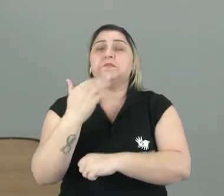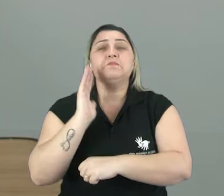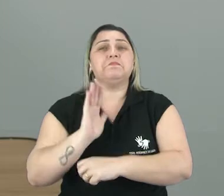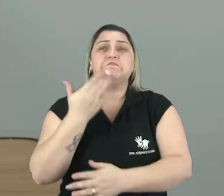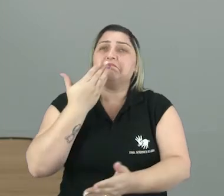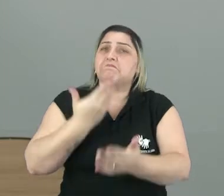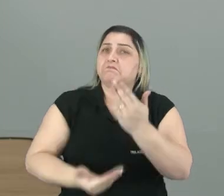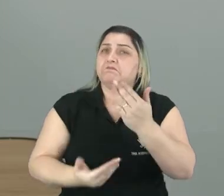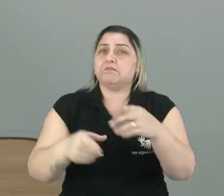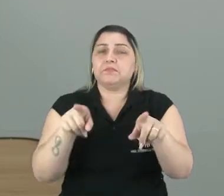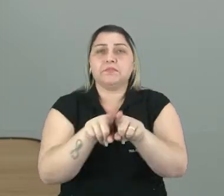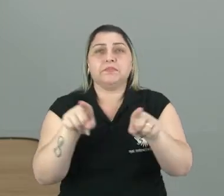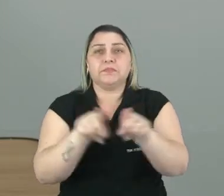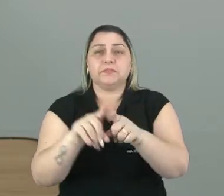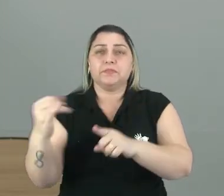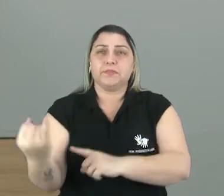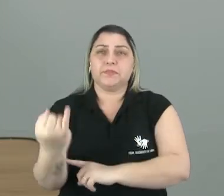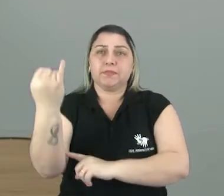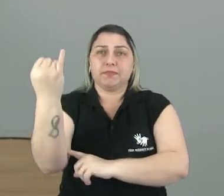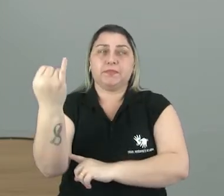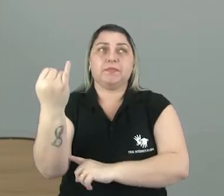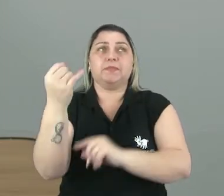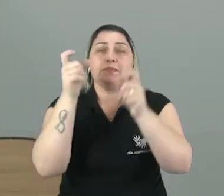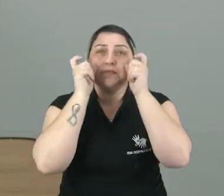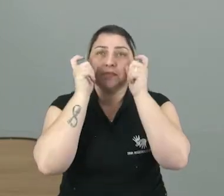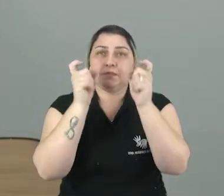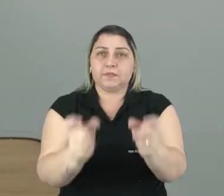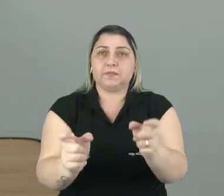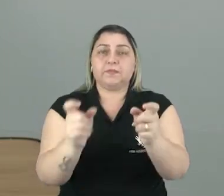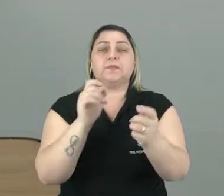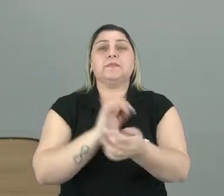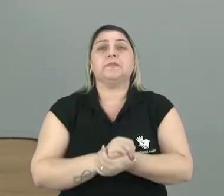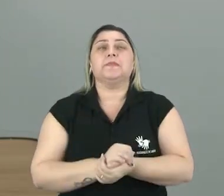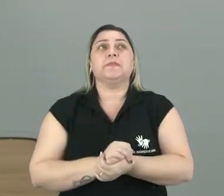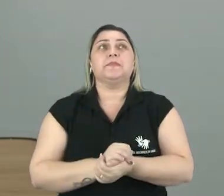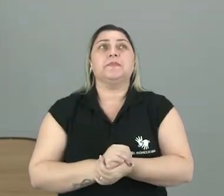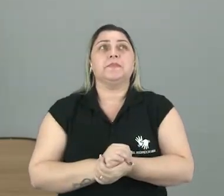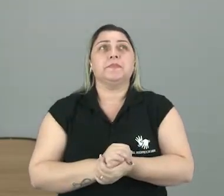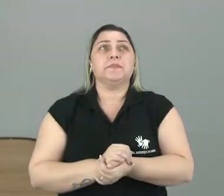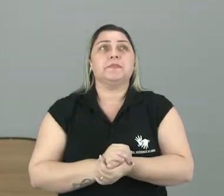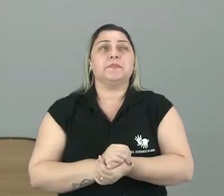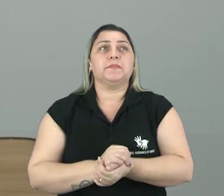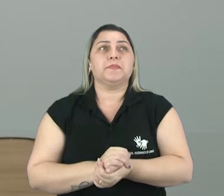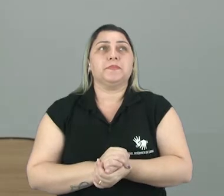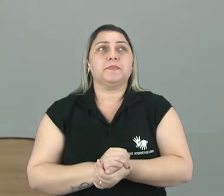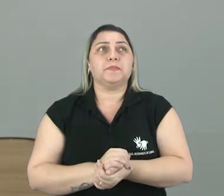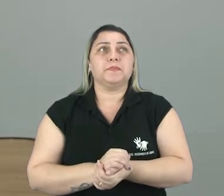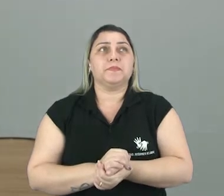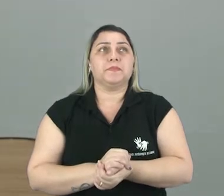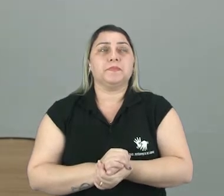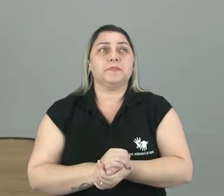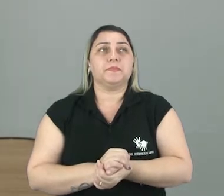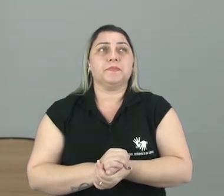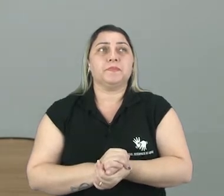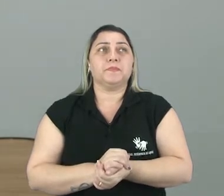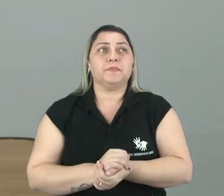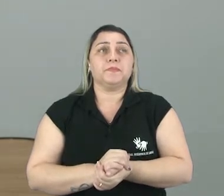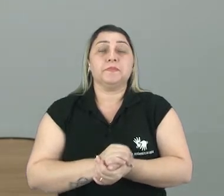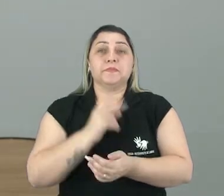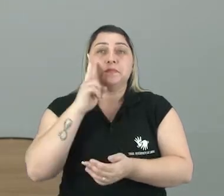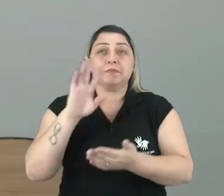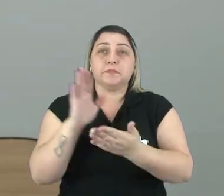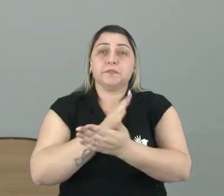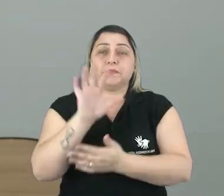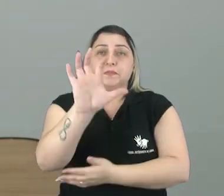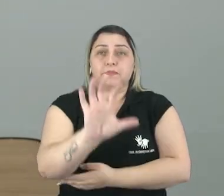perderam também. É importante a gente se atentar a esse tópico, que é muito importante, tá? E aí a gente vê algumas